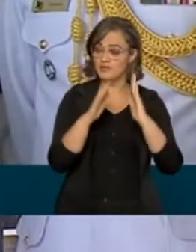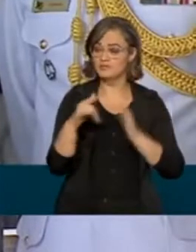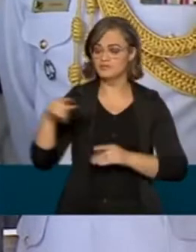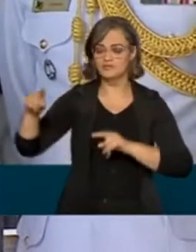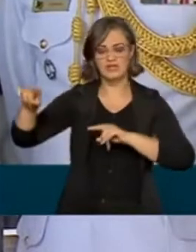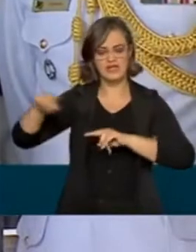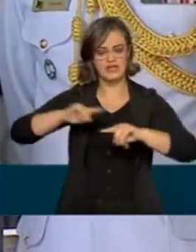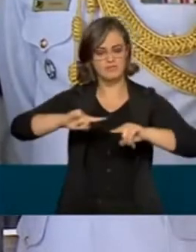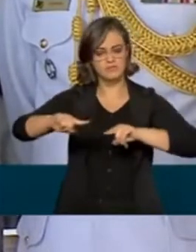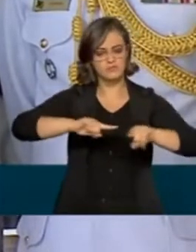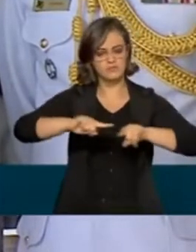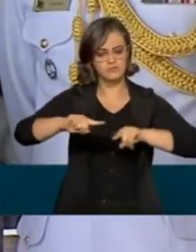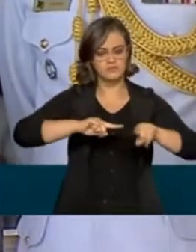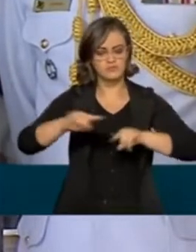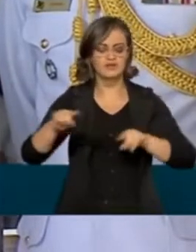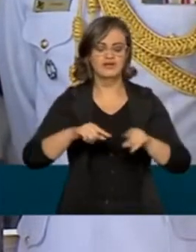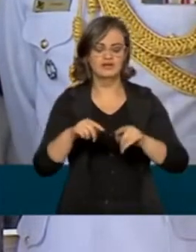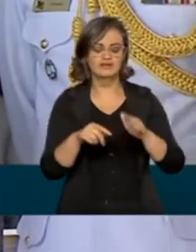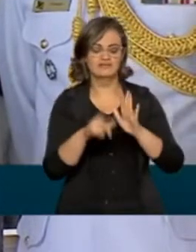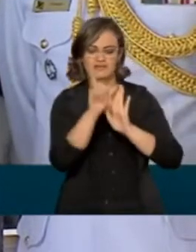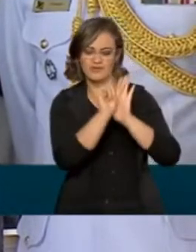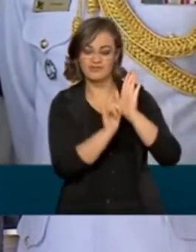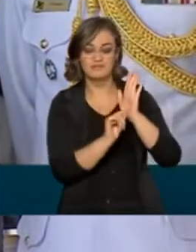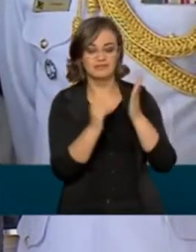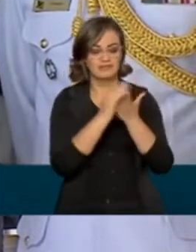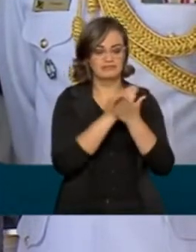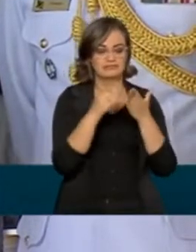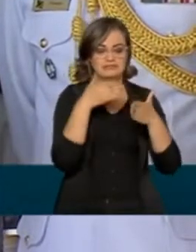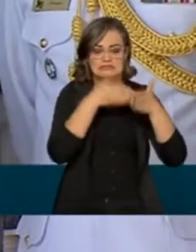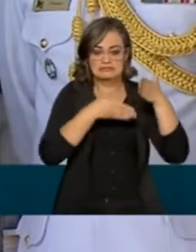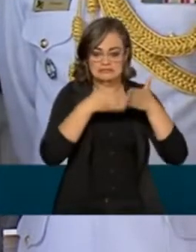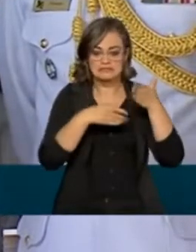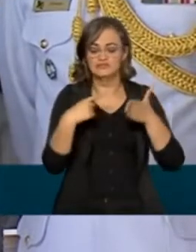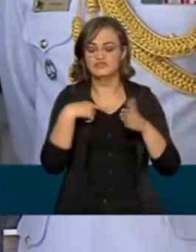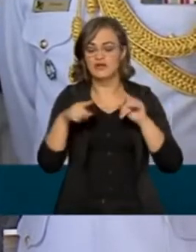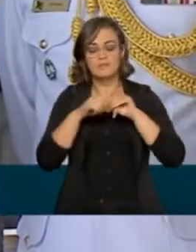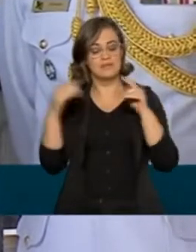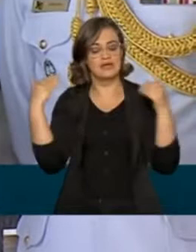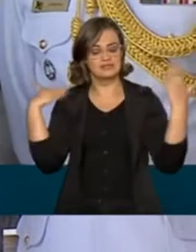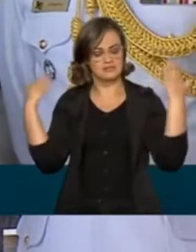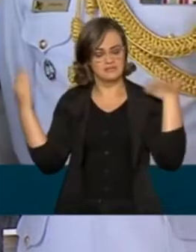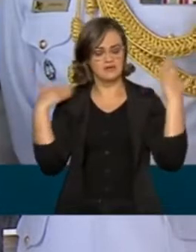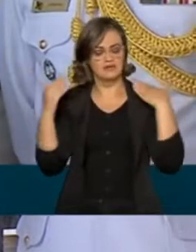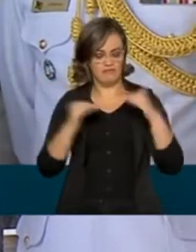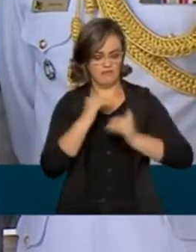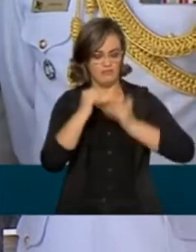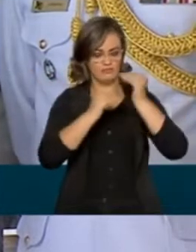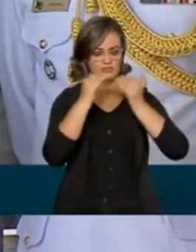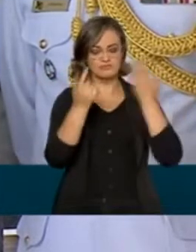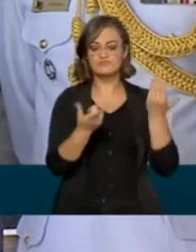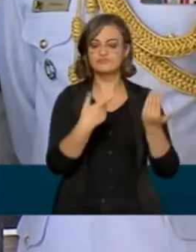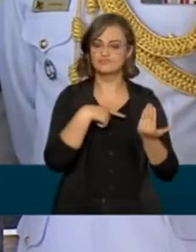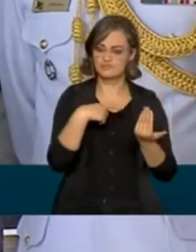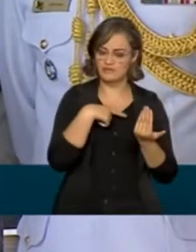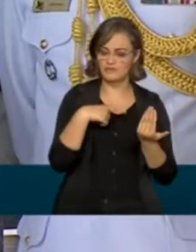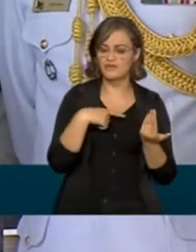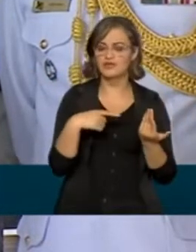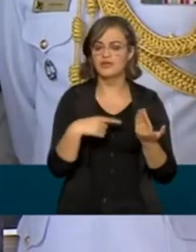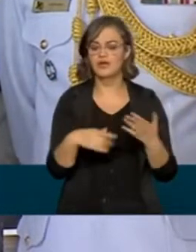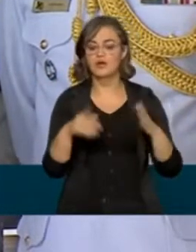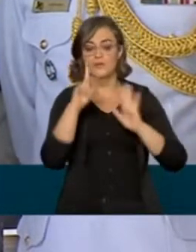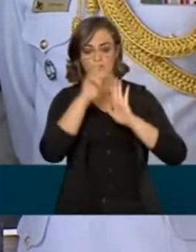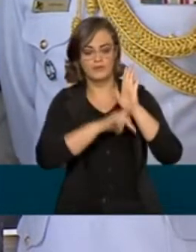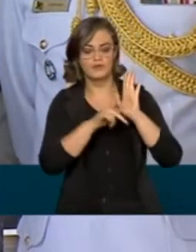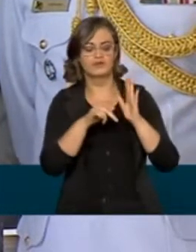a despeito das limitações orçamentárias, a Marinha avançou em seus principais programas estratégicos, o